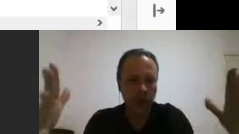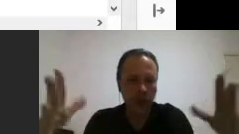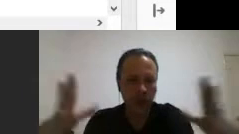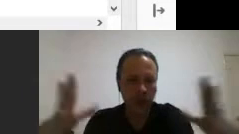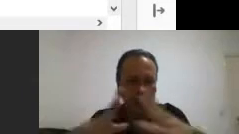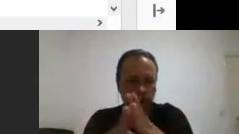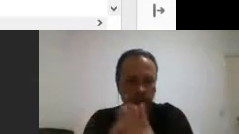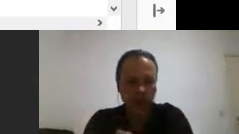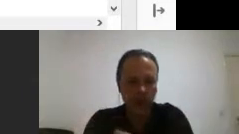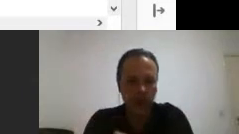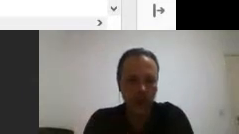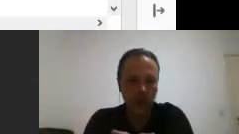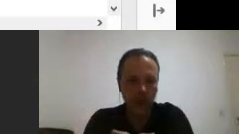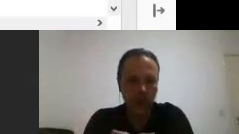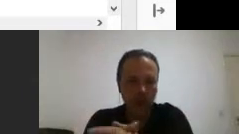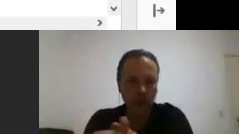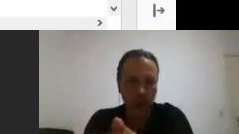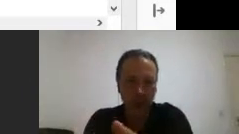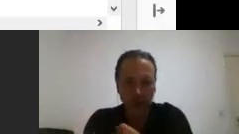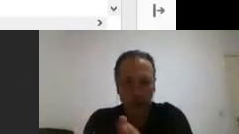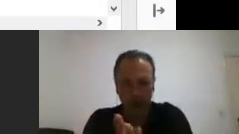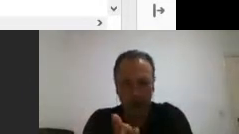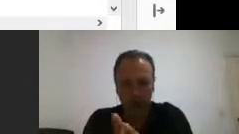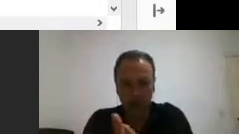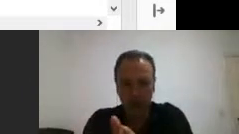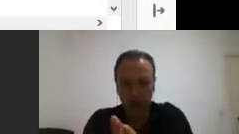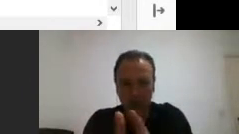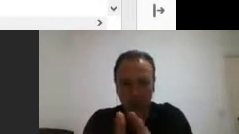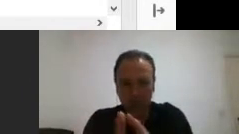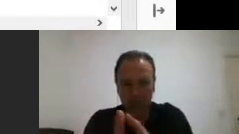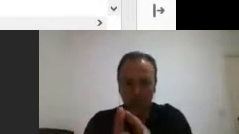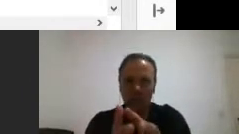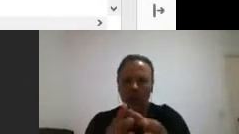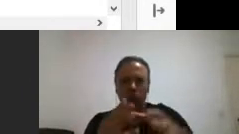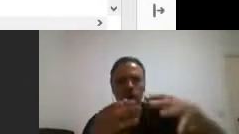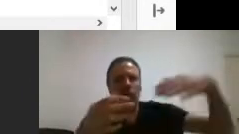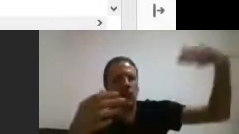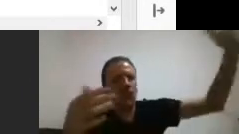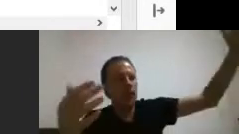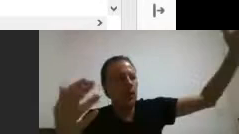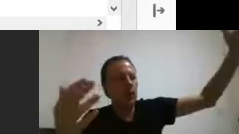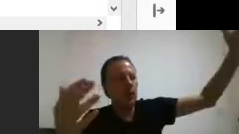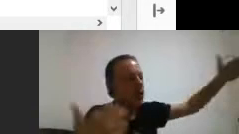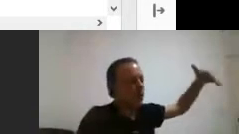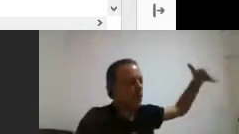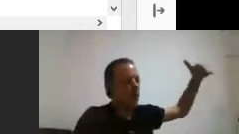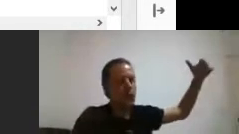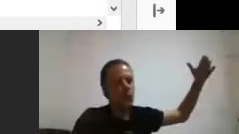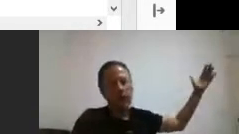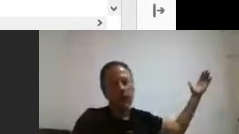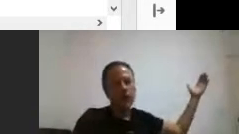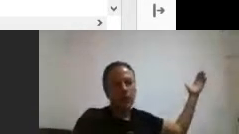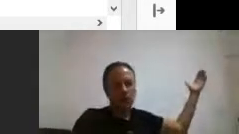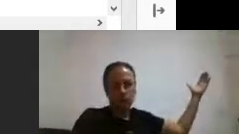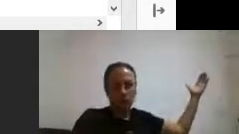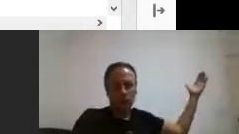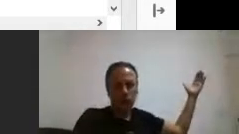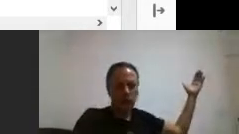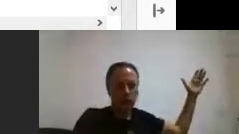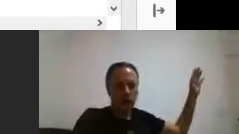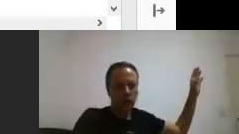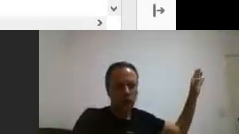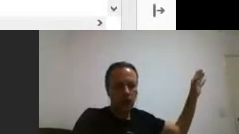uma coisa bem ampla, né, bem grande aí no desenvolvimento. Mas percebam que eu tenho um relatório, eu tenho um